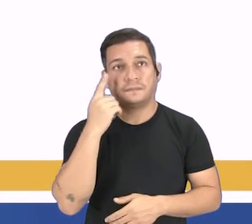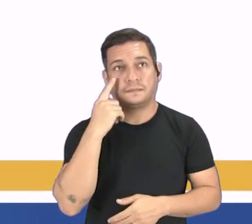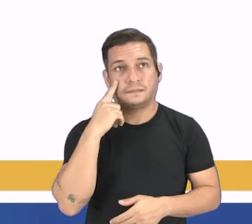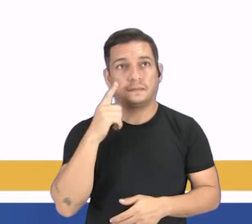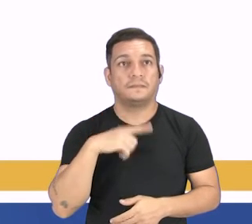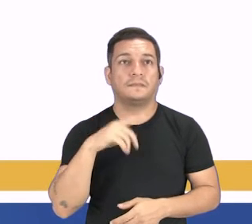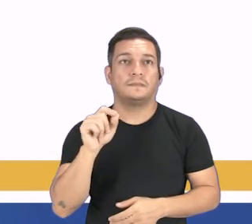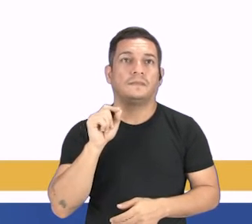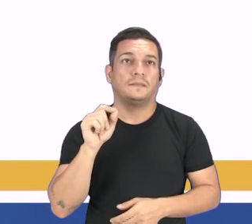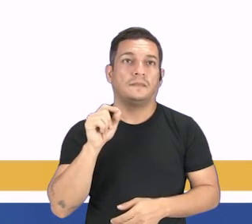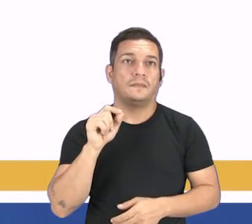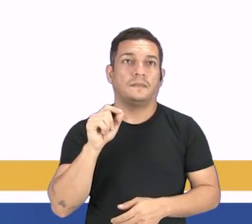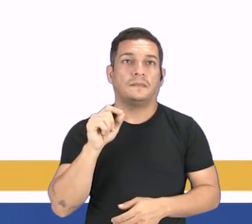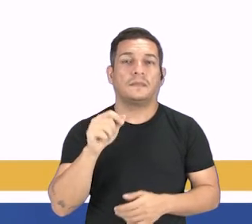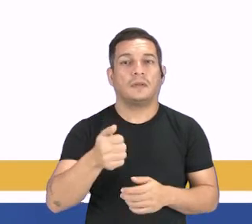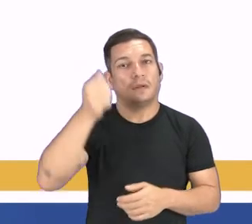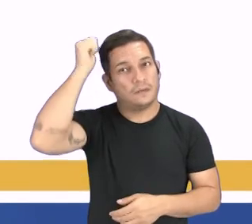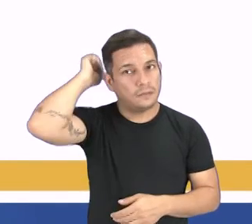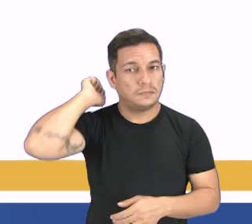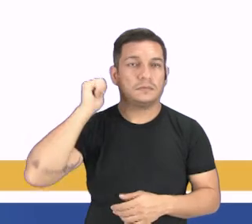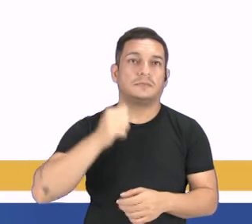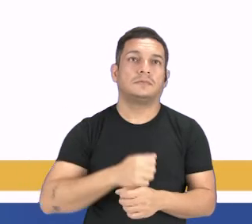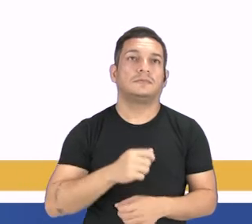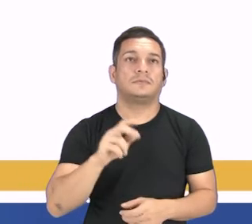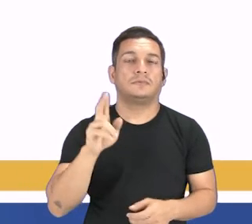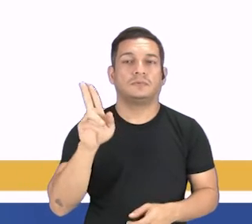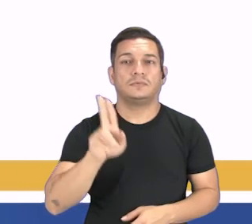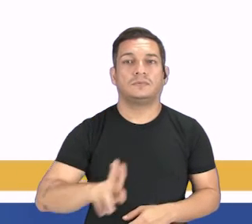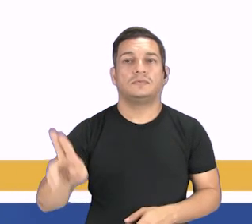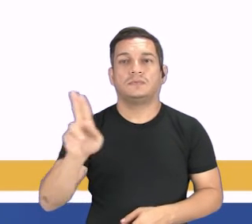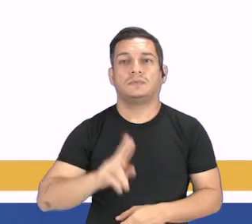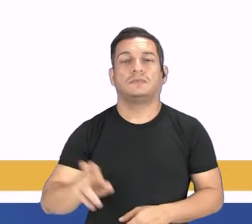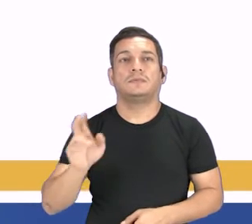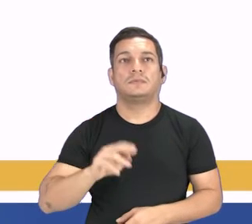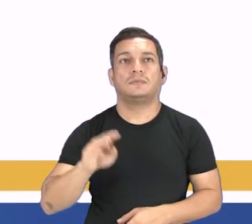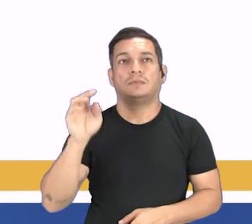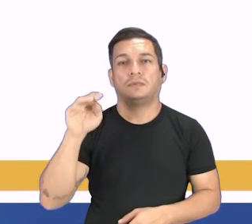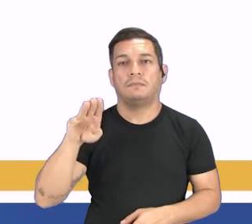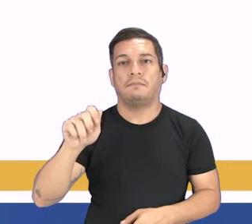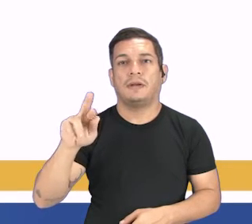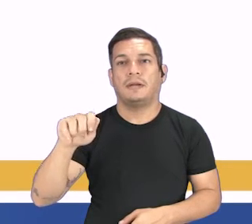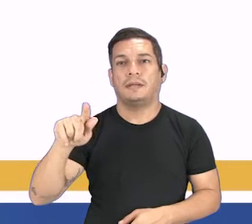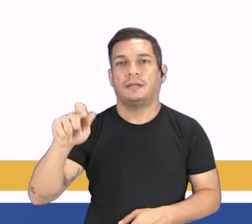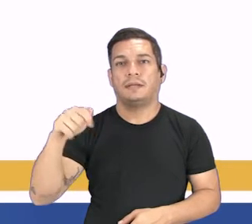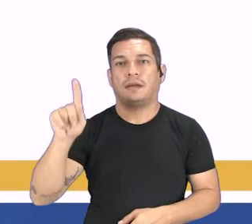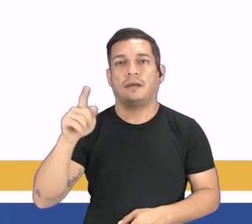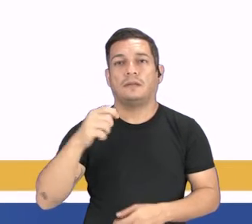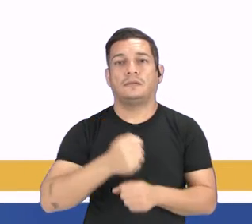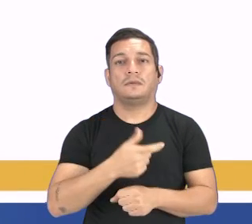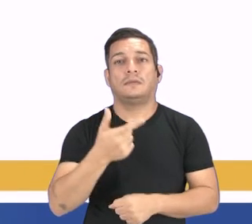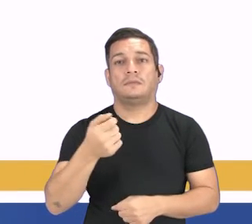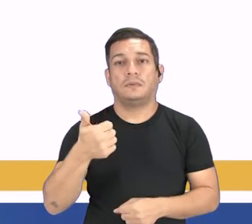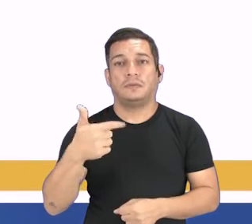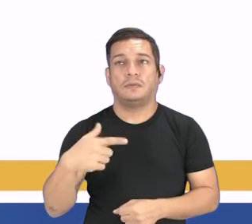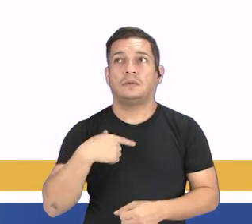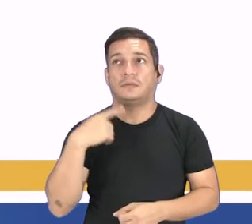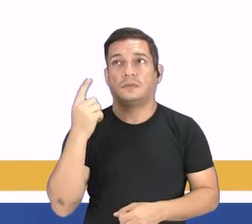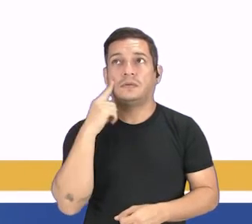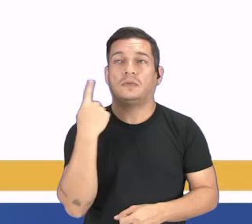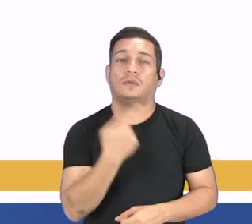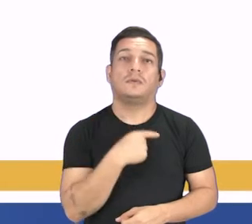Essa questão caiu no vestibular da Universidade Estadual de Maringá em 2012. A gente vai tentar identificar